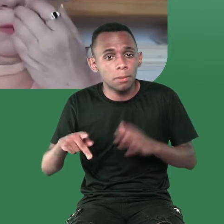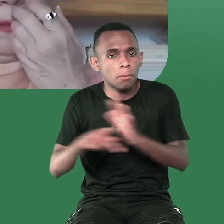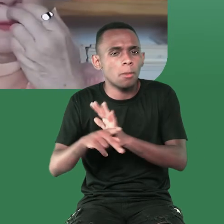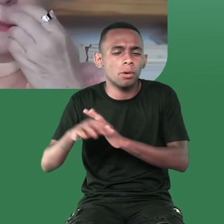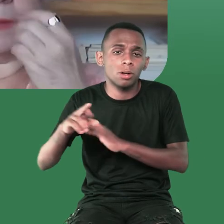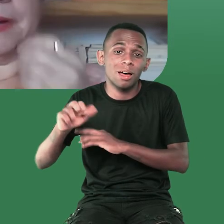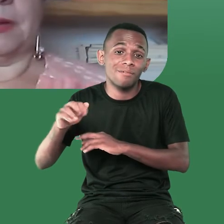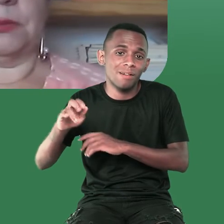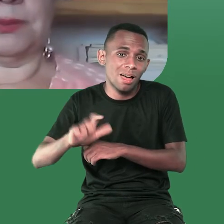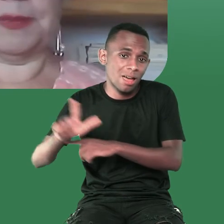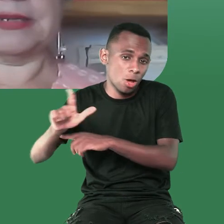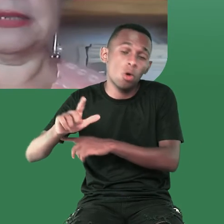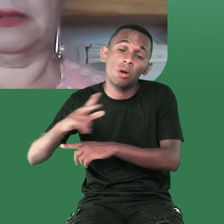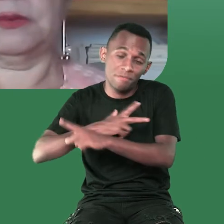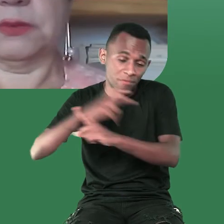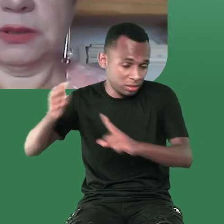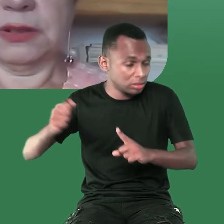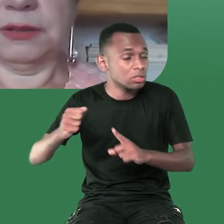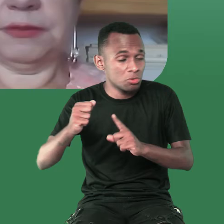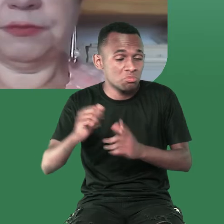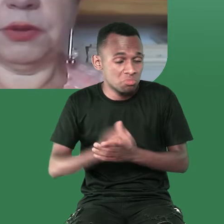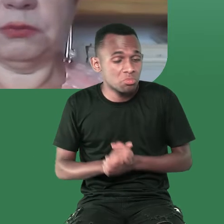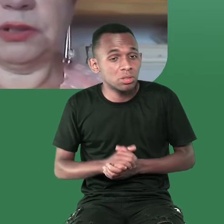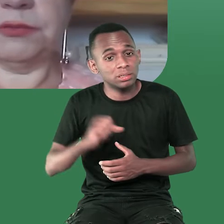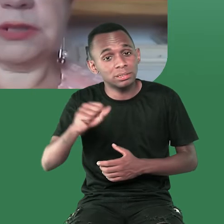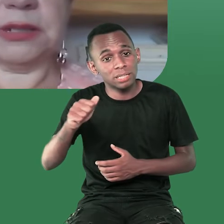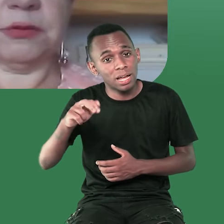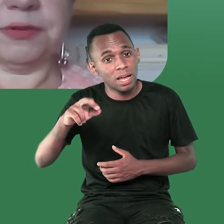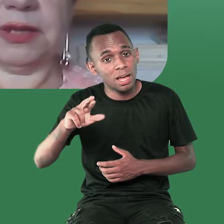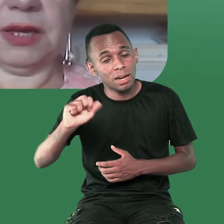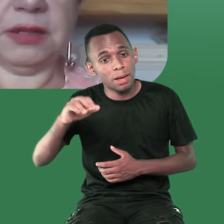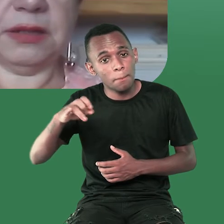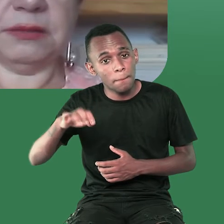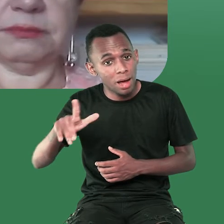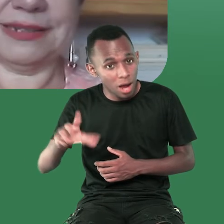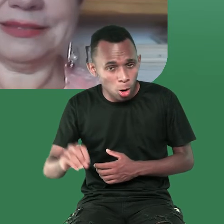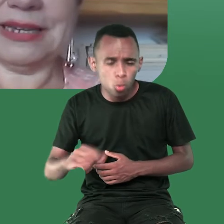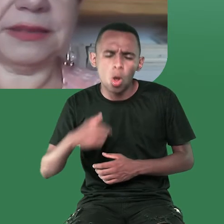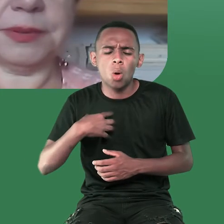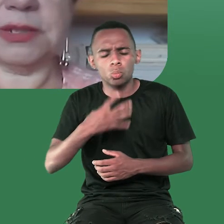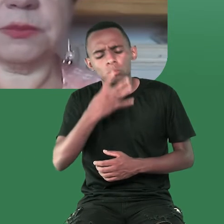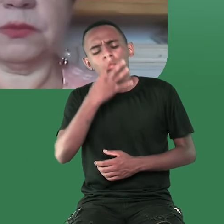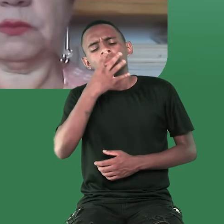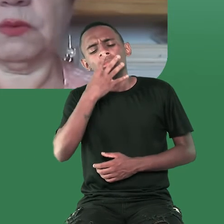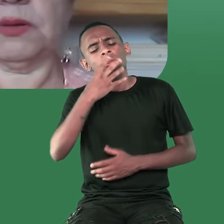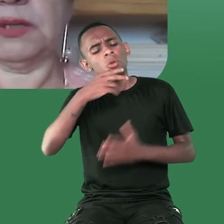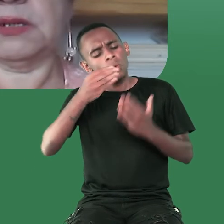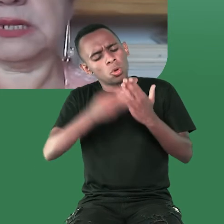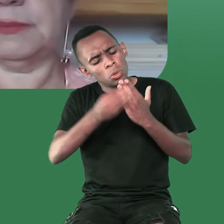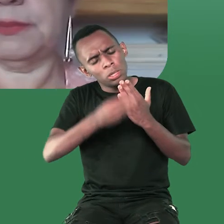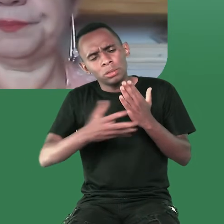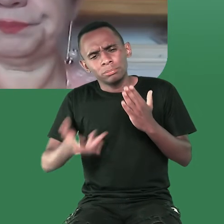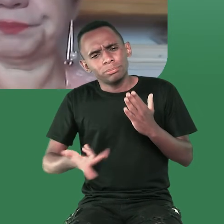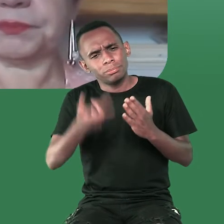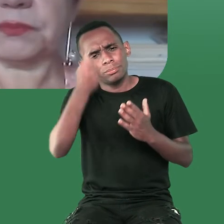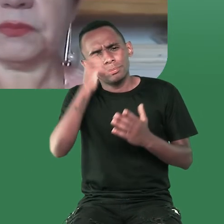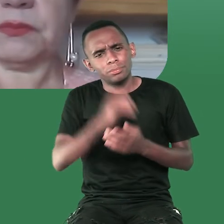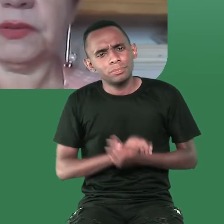conhece, ele ganhou o prêmio Sim. Saramago no ano passado, que foi um livro assim que eu fiquei encantada mesmo com ele,